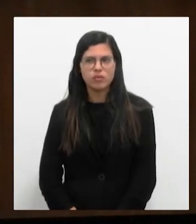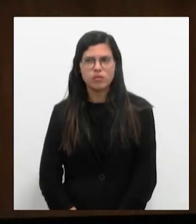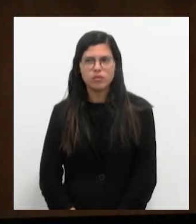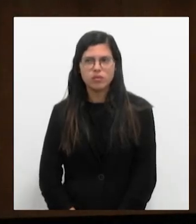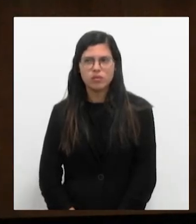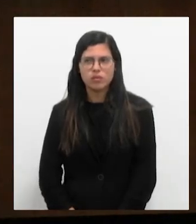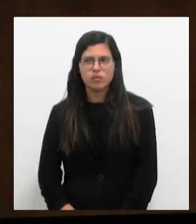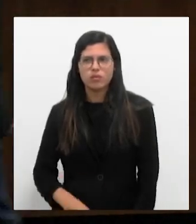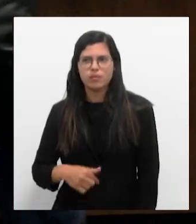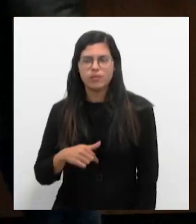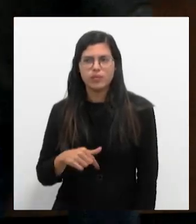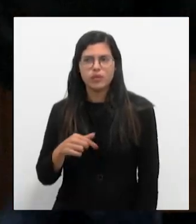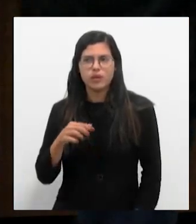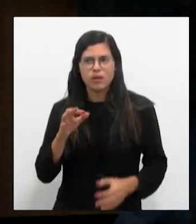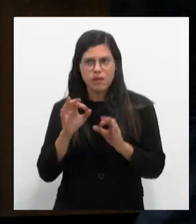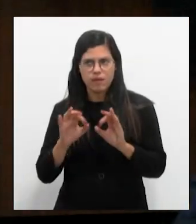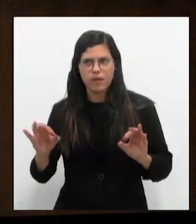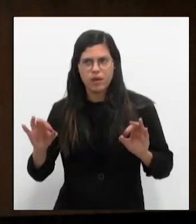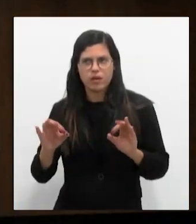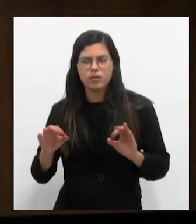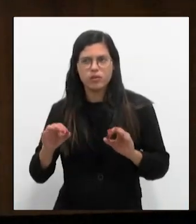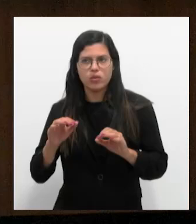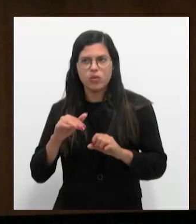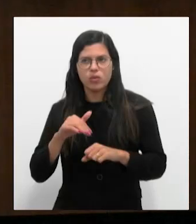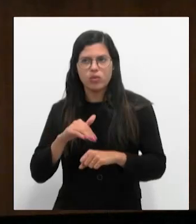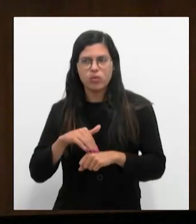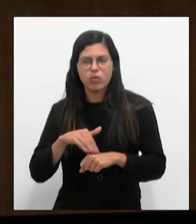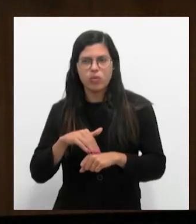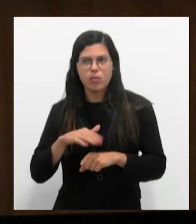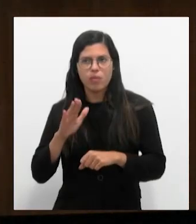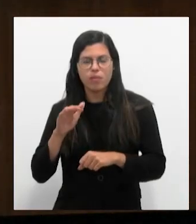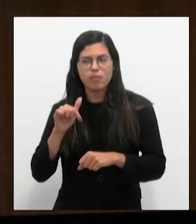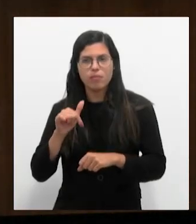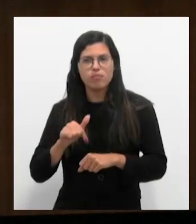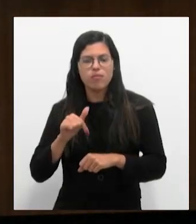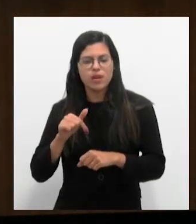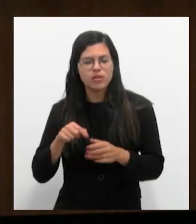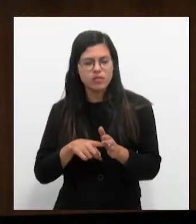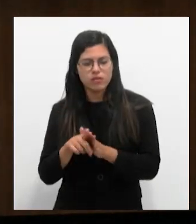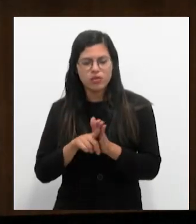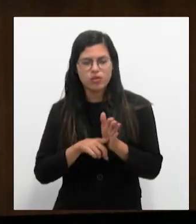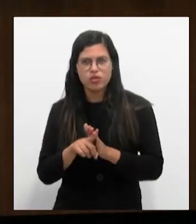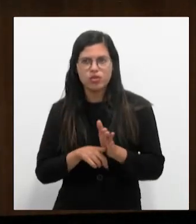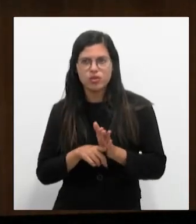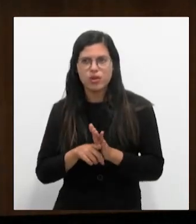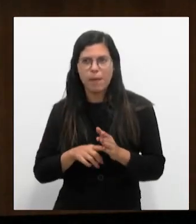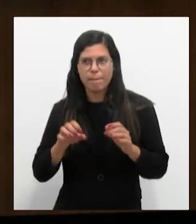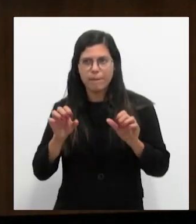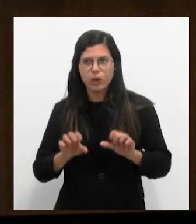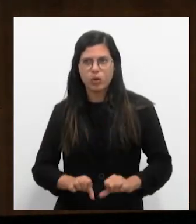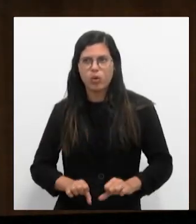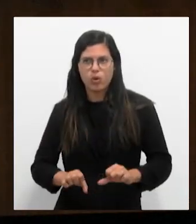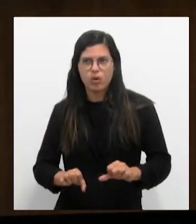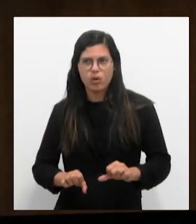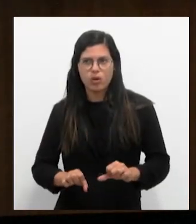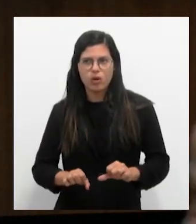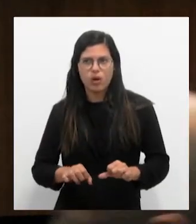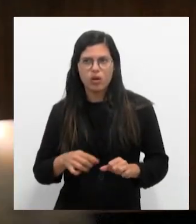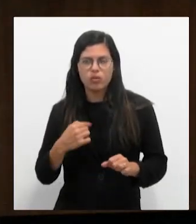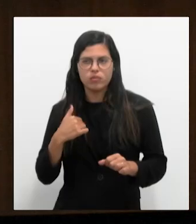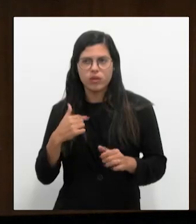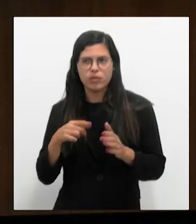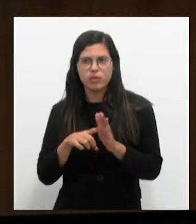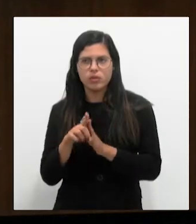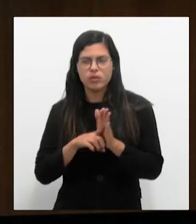mais mexe, mais fede. Eu tenho denunciado a falta de idoneidade da OS